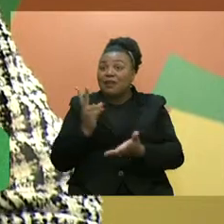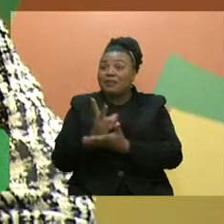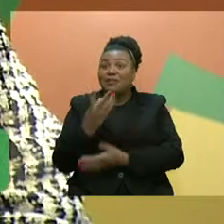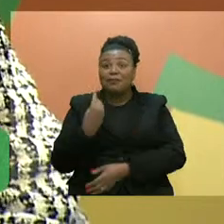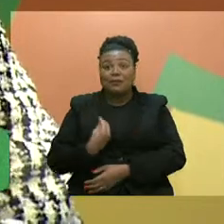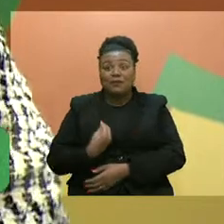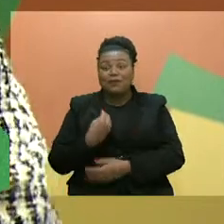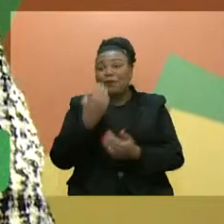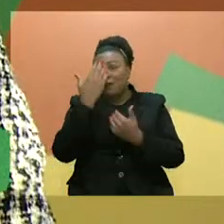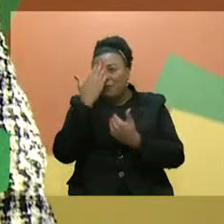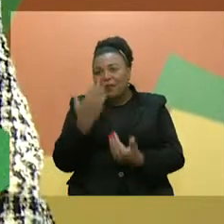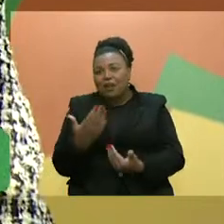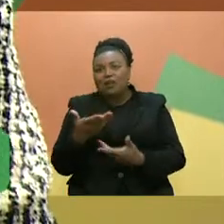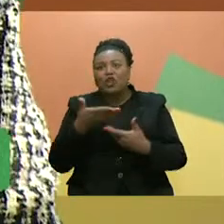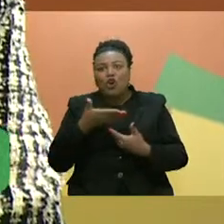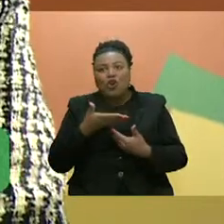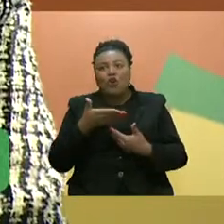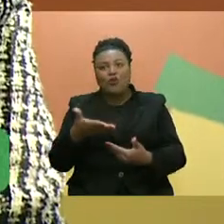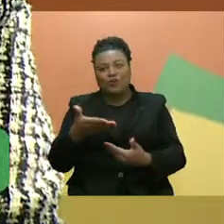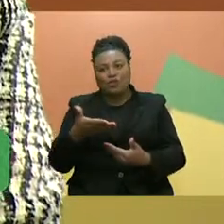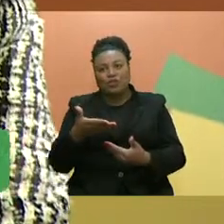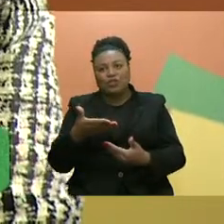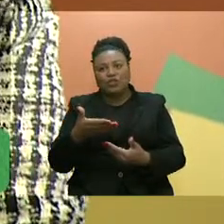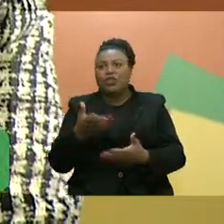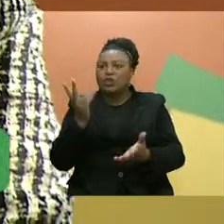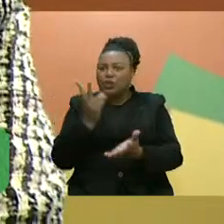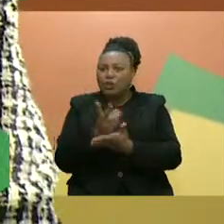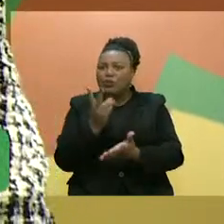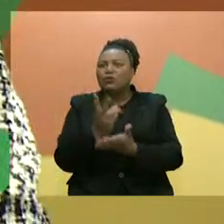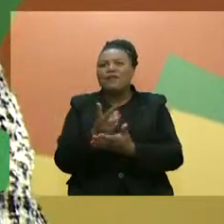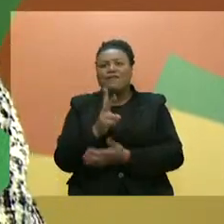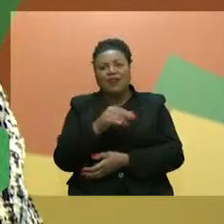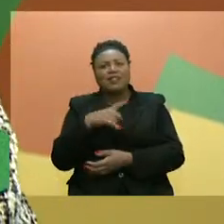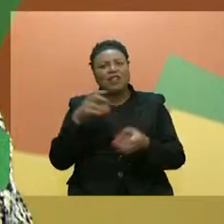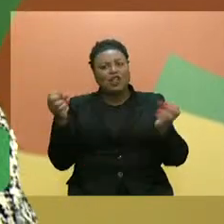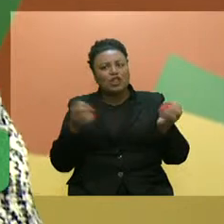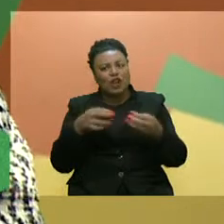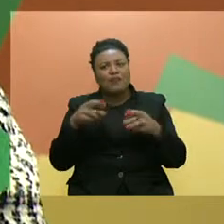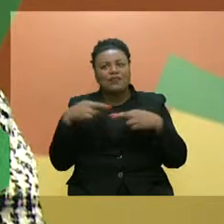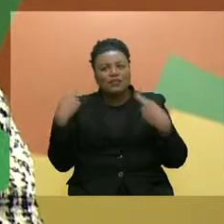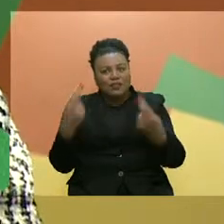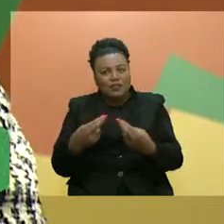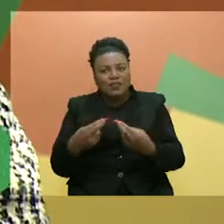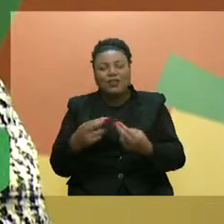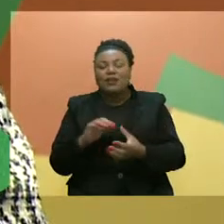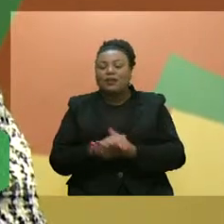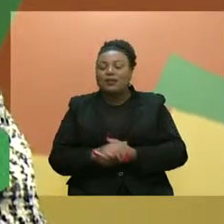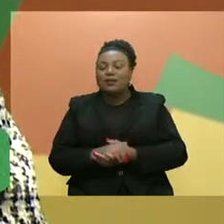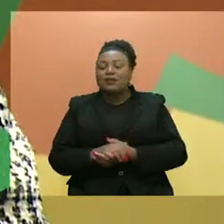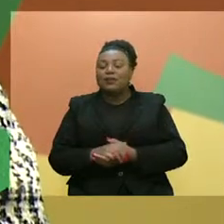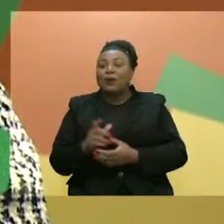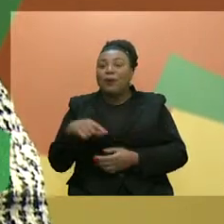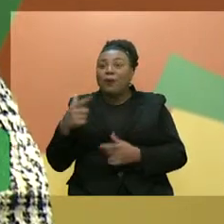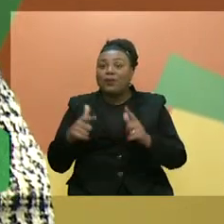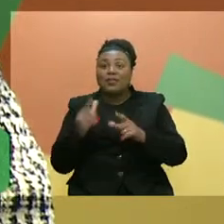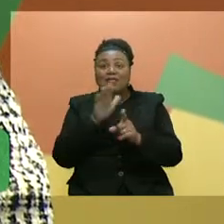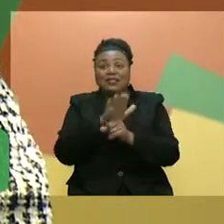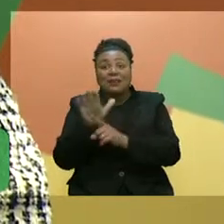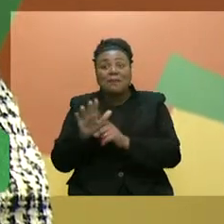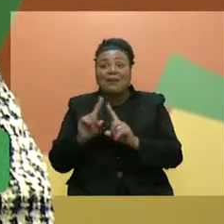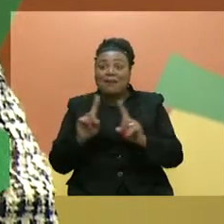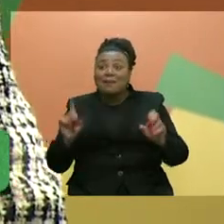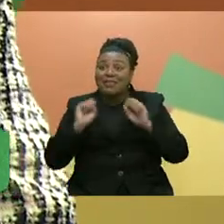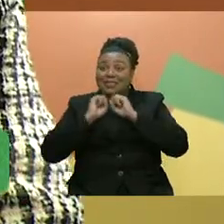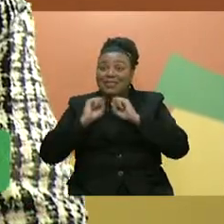presente. Obrigada pelo convite e continuamos. Vai ter novas audiências e novas demandas, mas a secretária